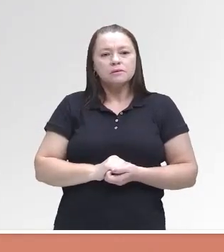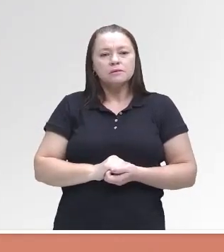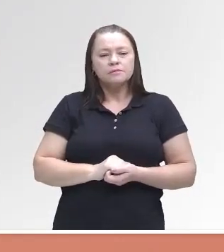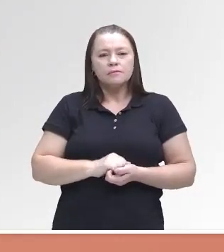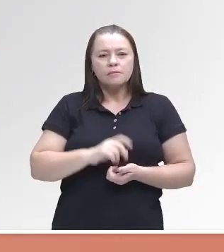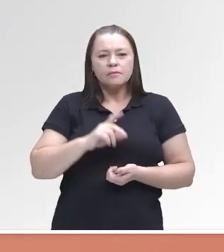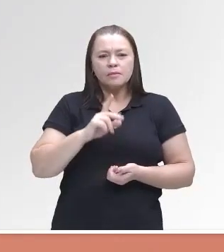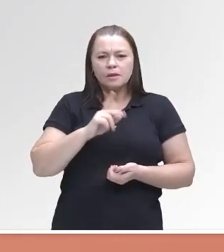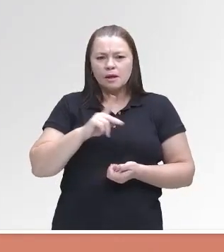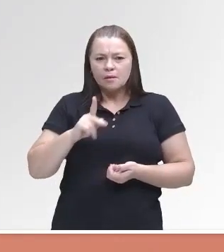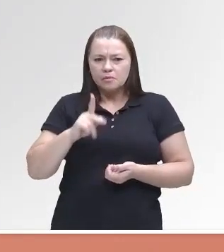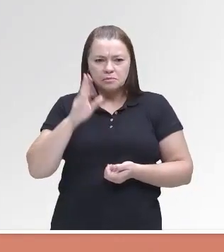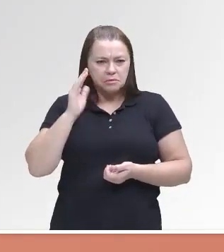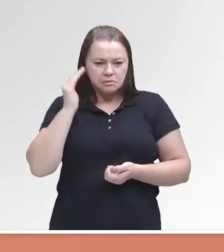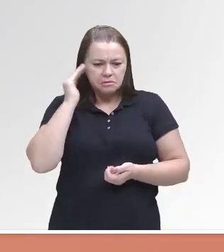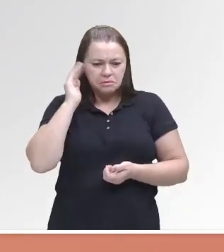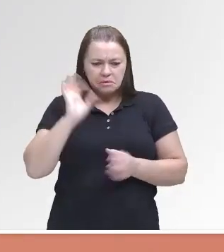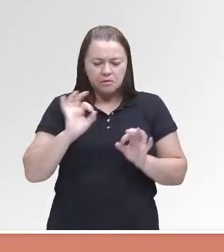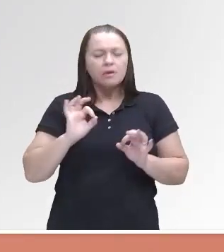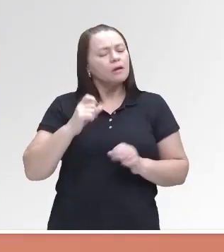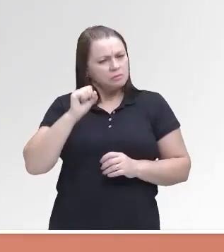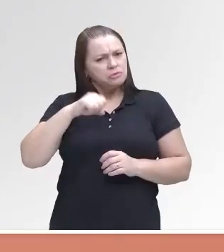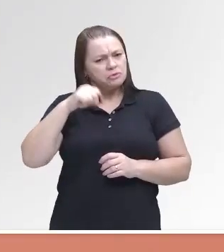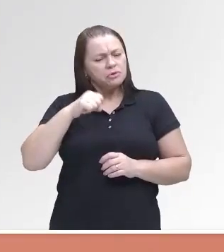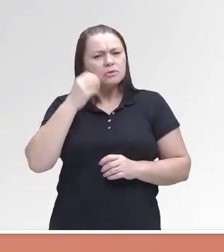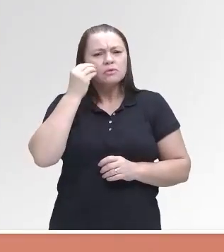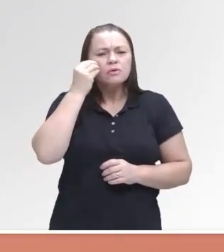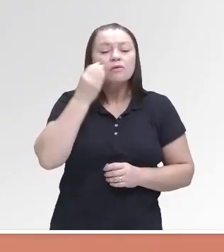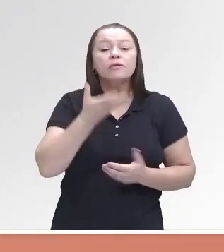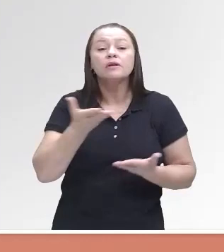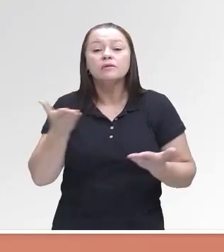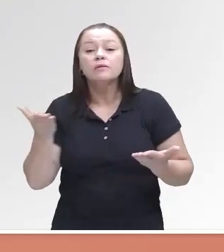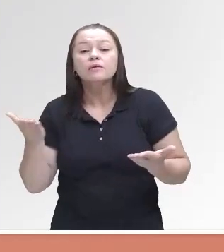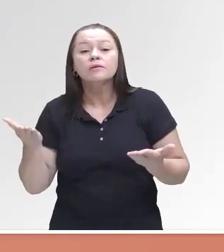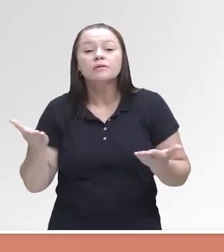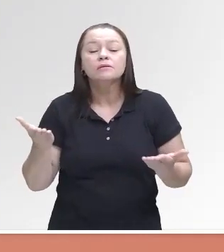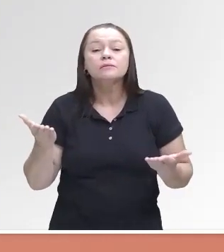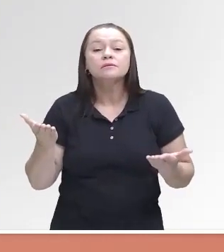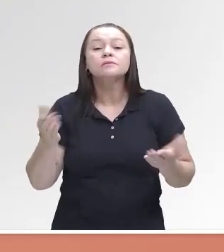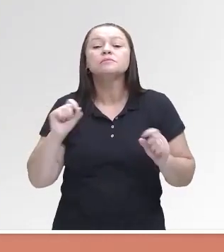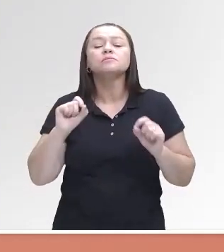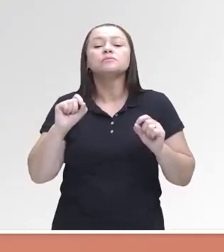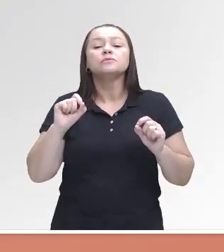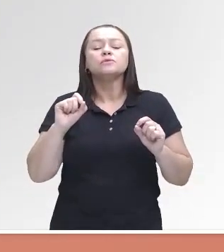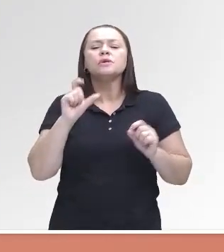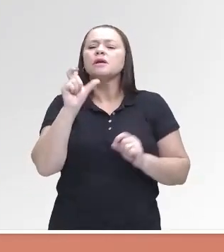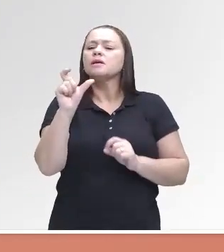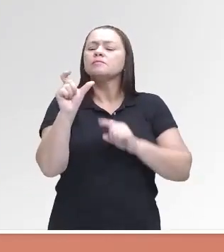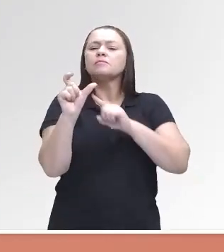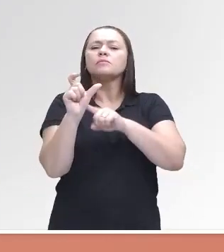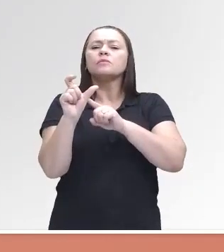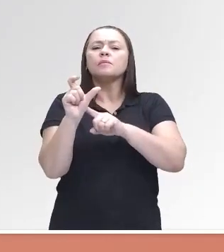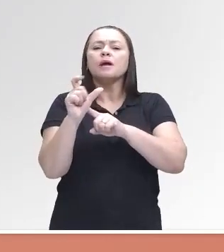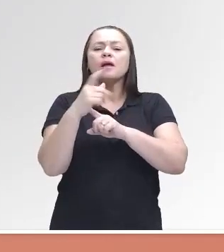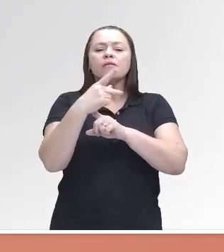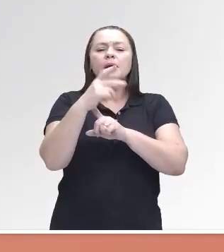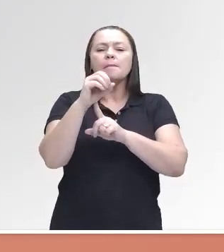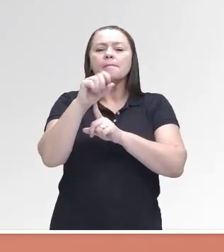escutando, eu estou escutando sim. Bora lá, quero ouvir vocês falarem aí, tudinho para mim. O que é uma palavra